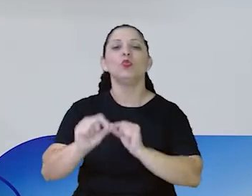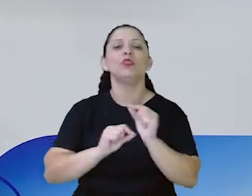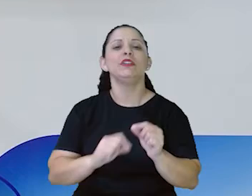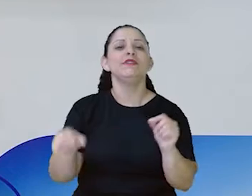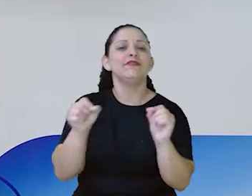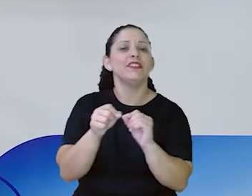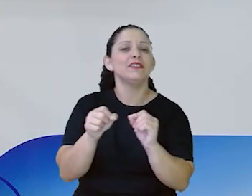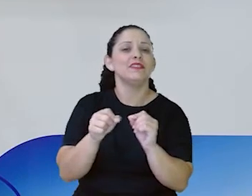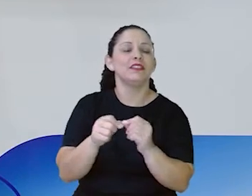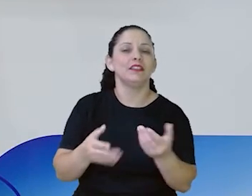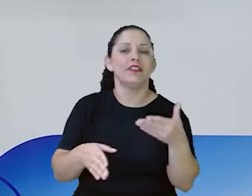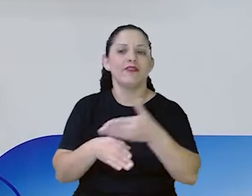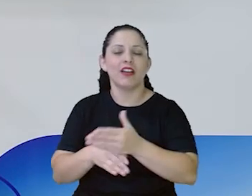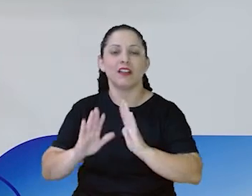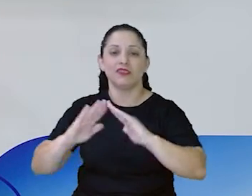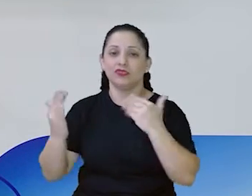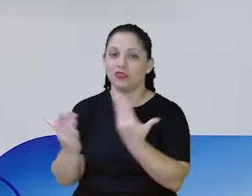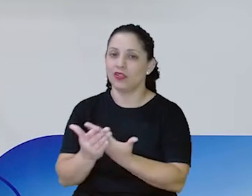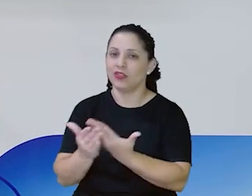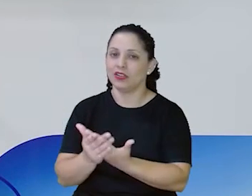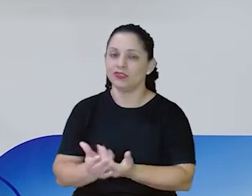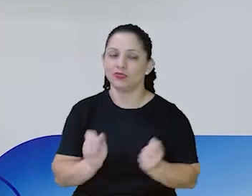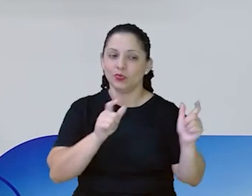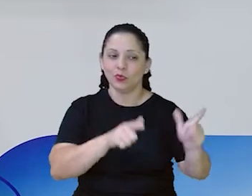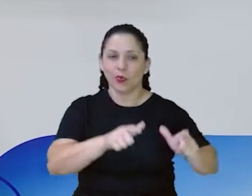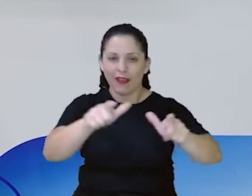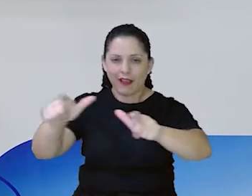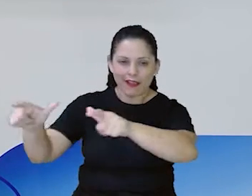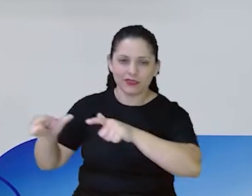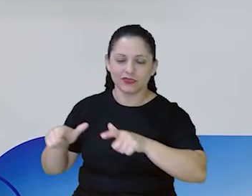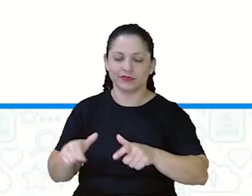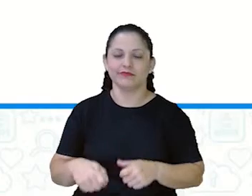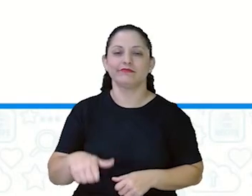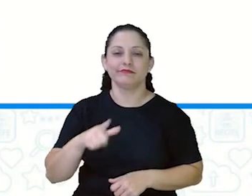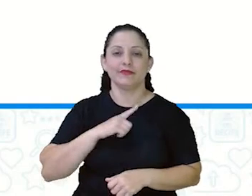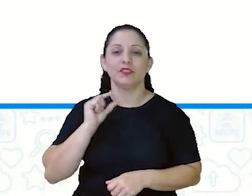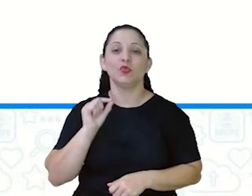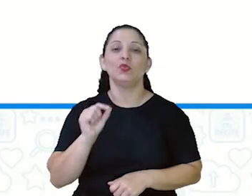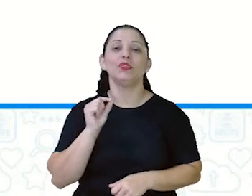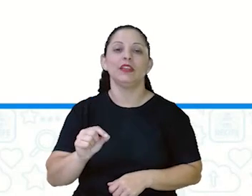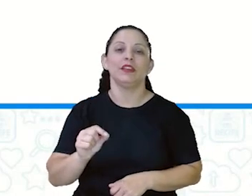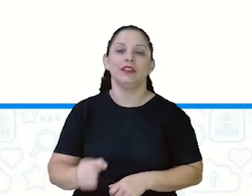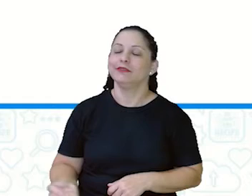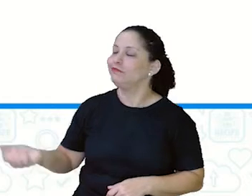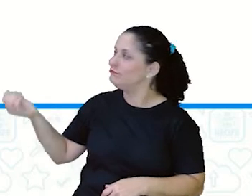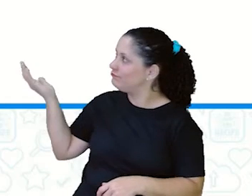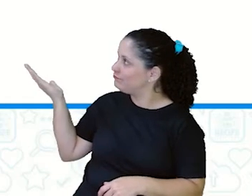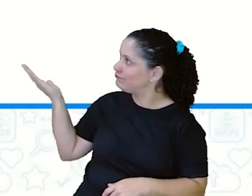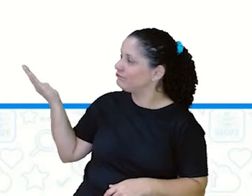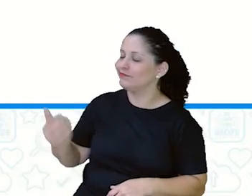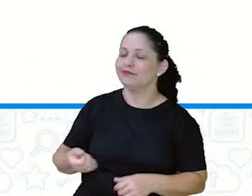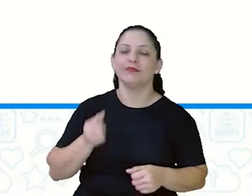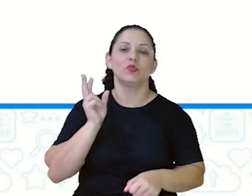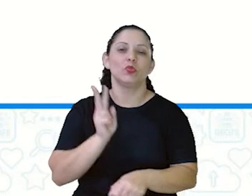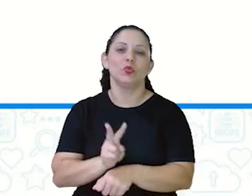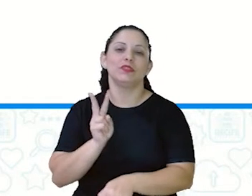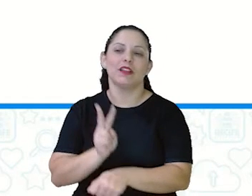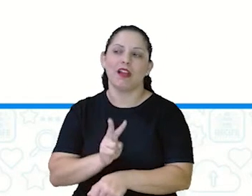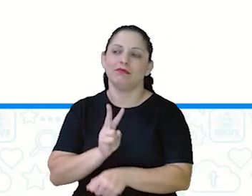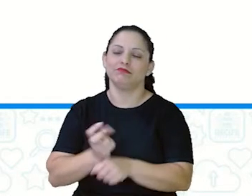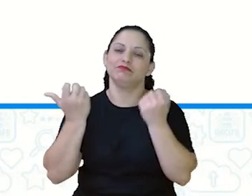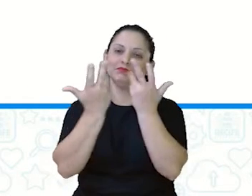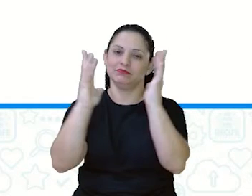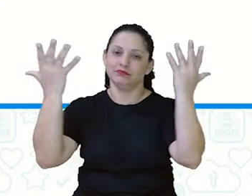gente encontra nas escolas, em alguns espaços. Entre as dicas mais importantes aí, seria preservar o meio ambiente. Para preservar